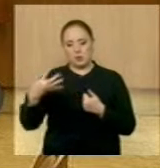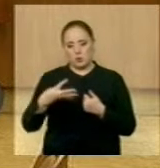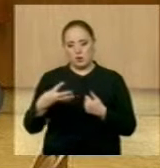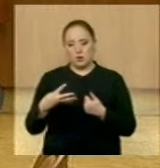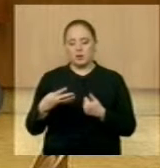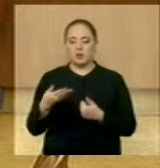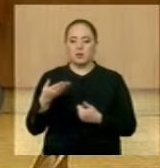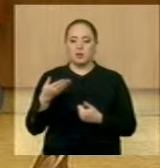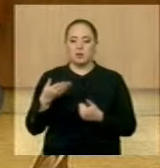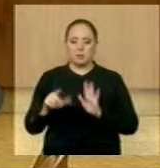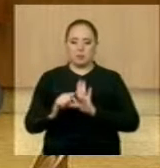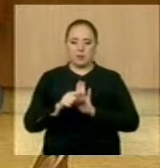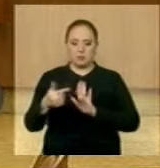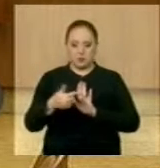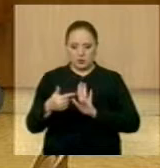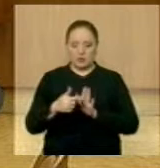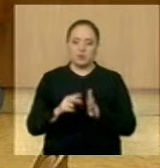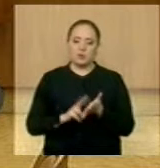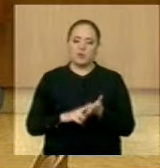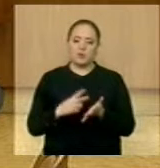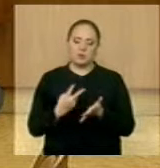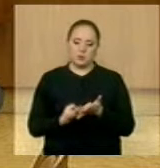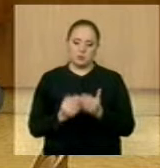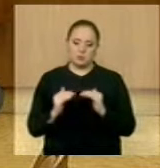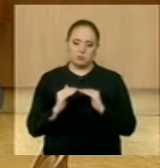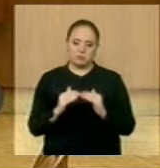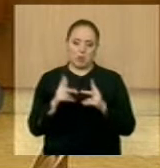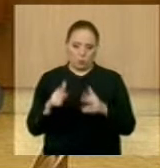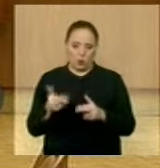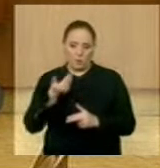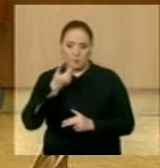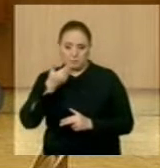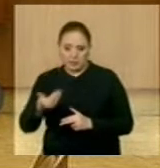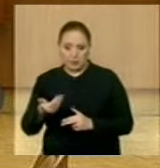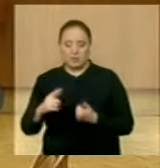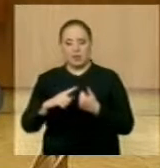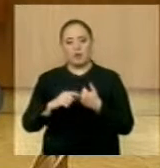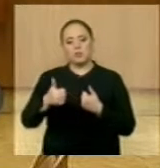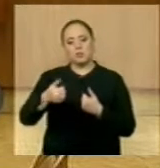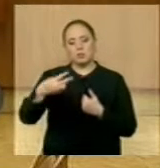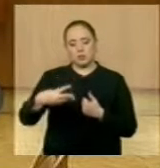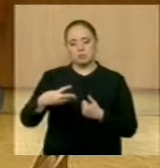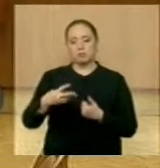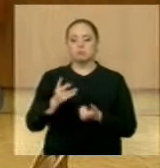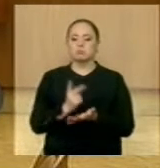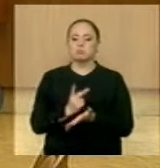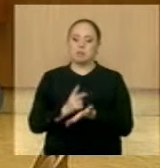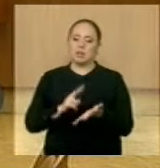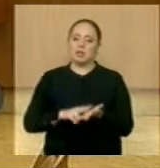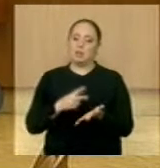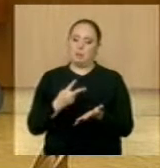Excelência, parágrafo 2º do artigo 4 da interpretação conforme na forma pedida e ao artigo 13 também da interpretação